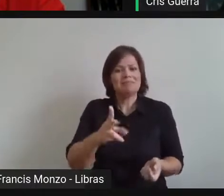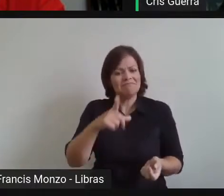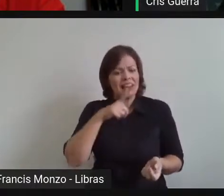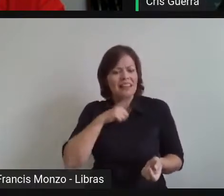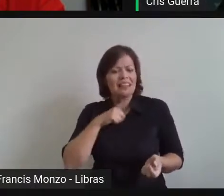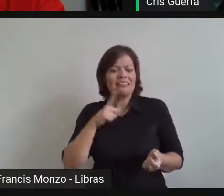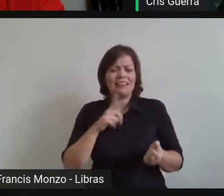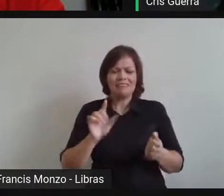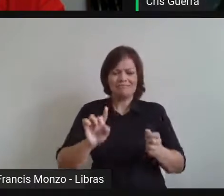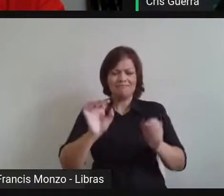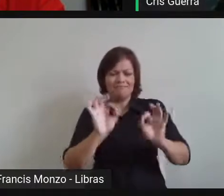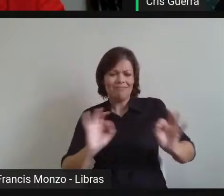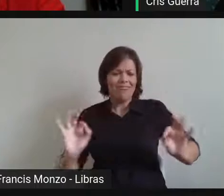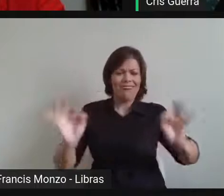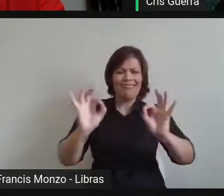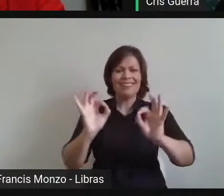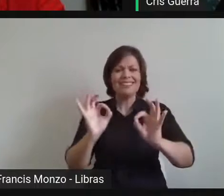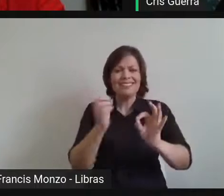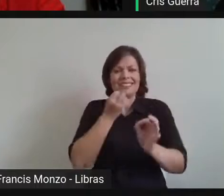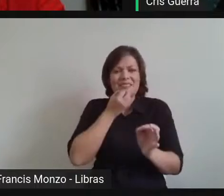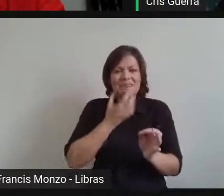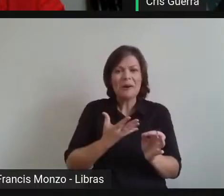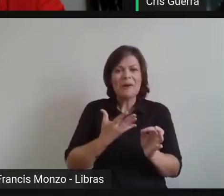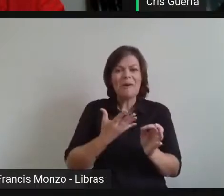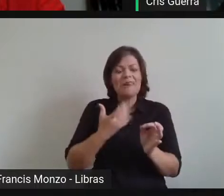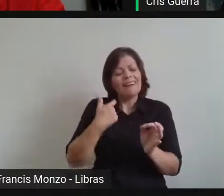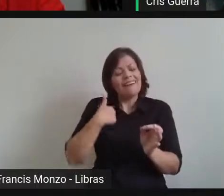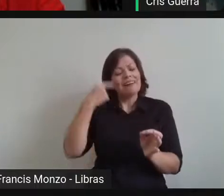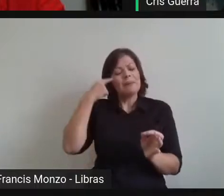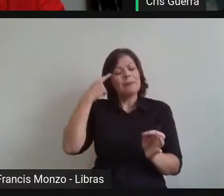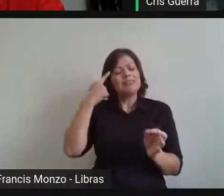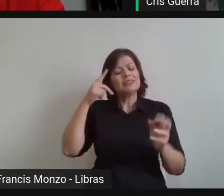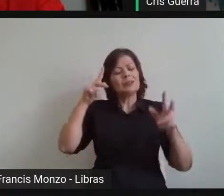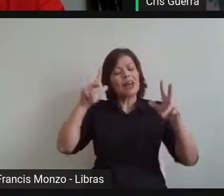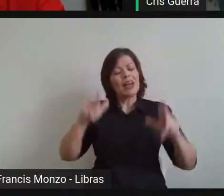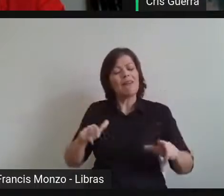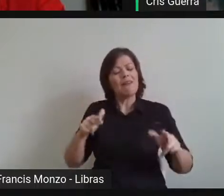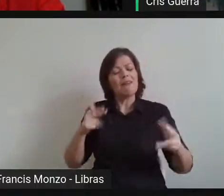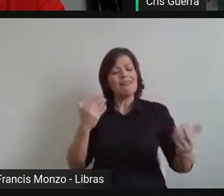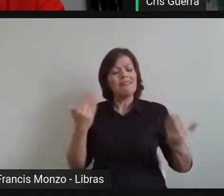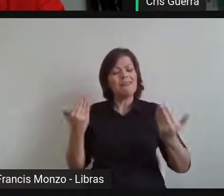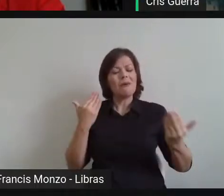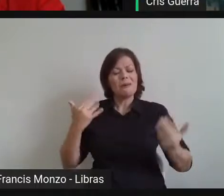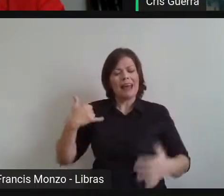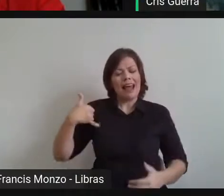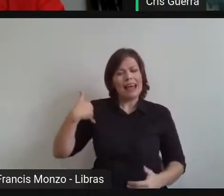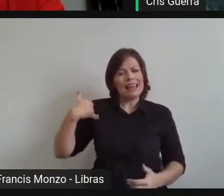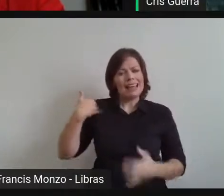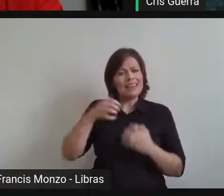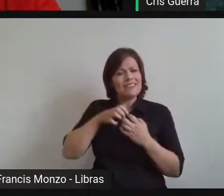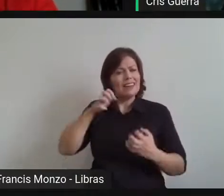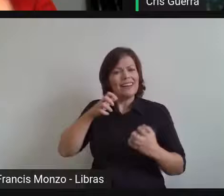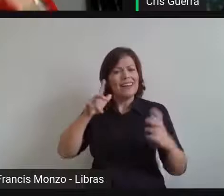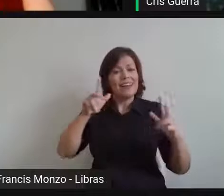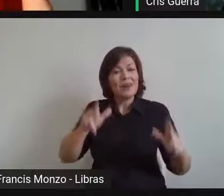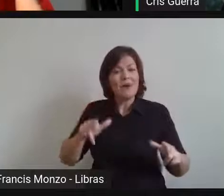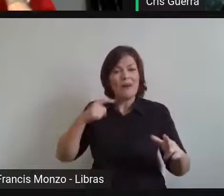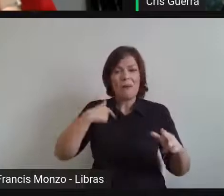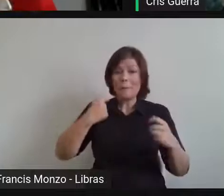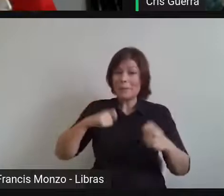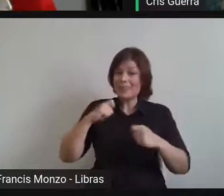bacana. E eu acho que eu prefiro enxergar a idade dessa forma. Eu uma coisa que me chamou muita atenção quando eu